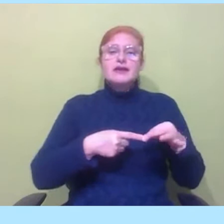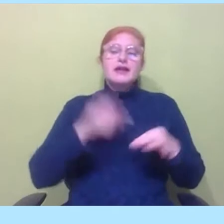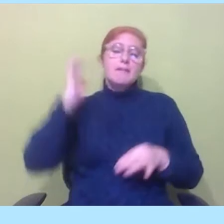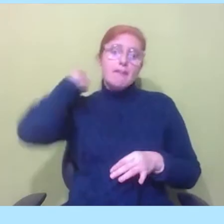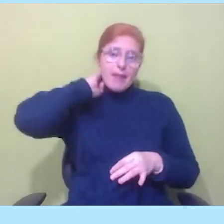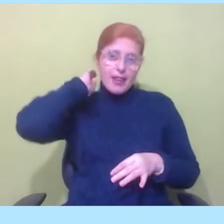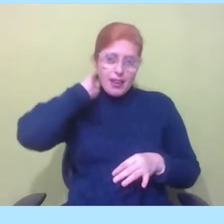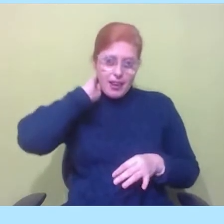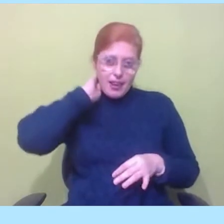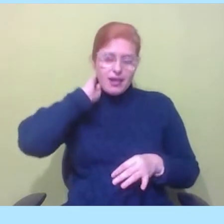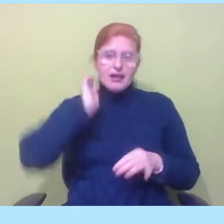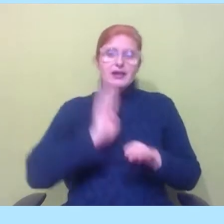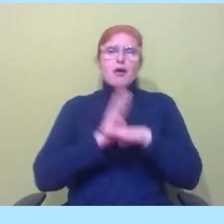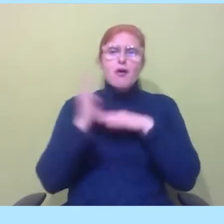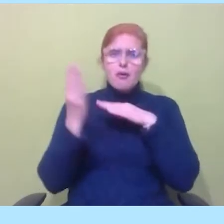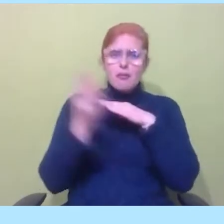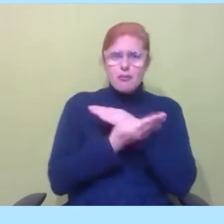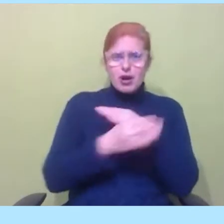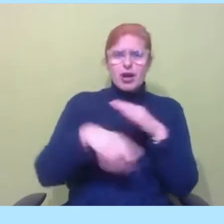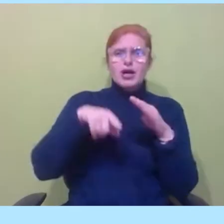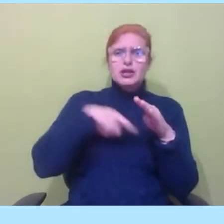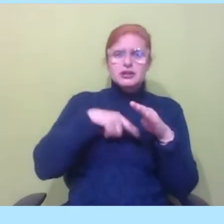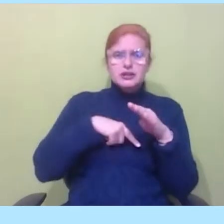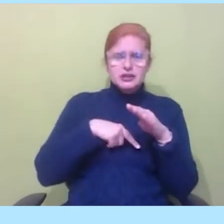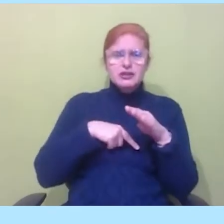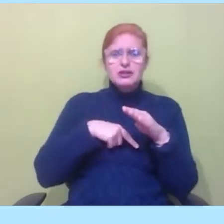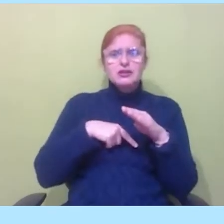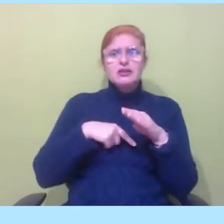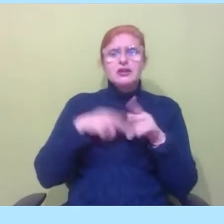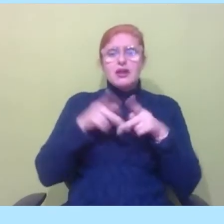um bairro bastante popular, bastante